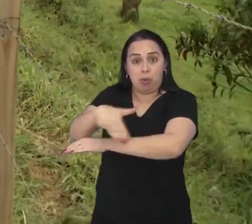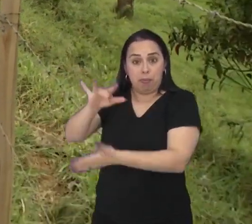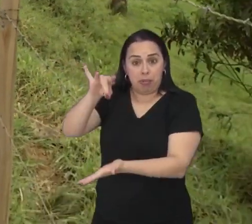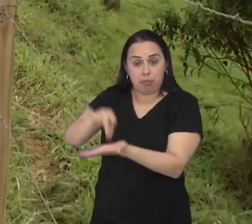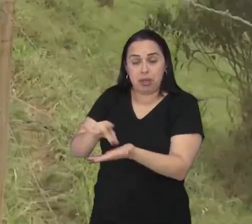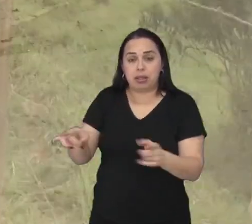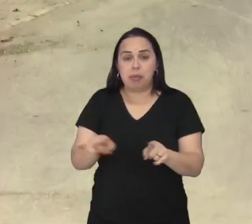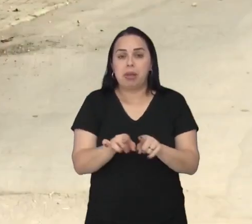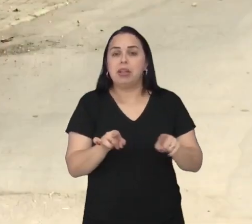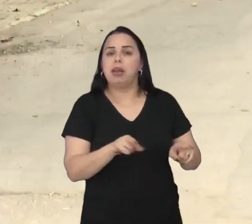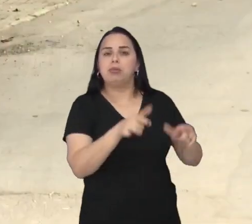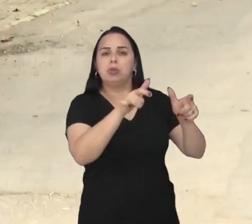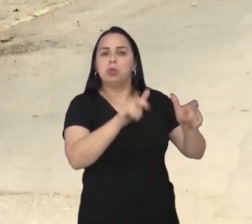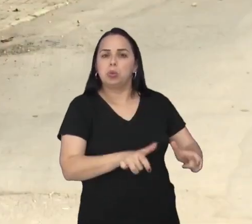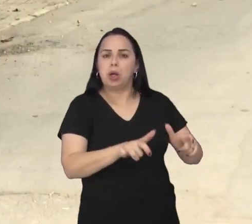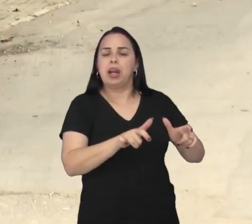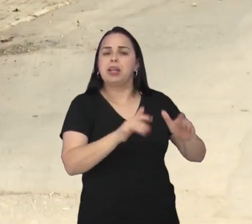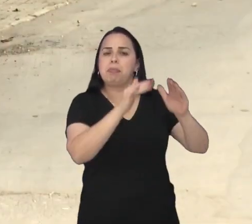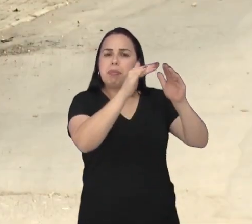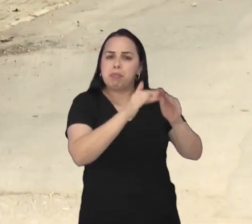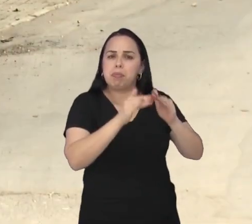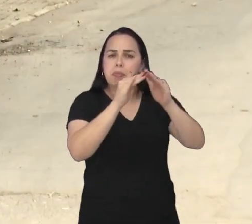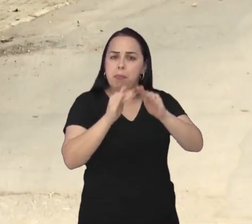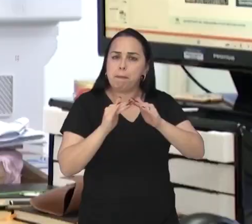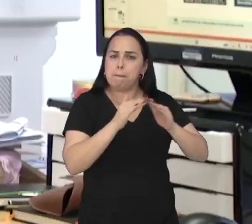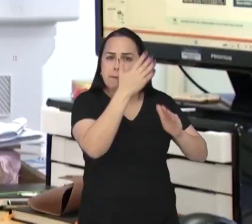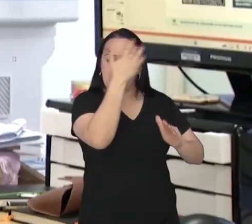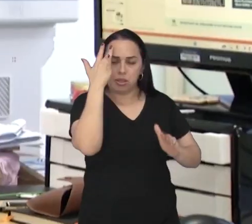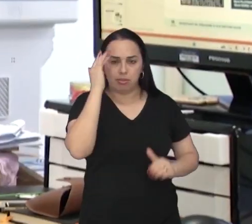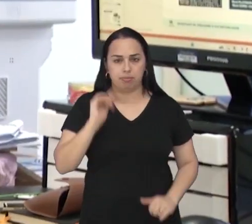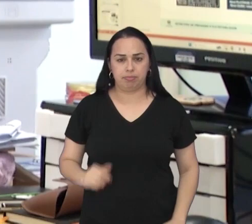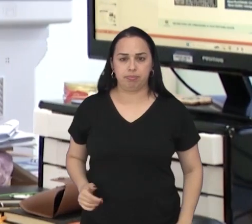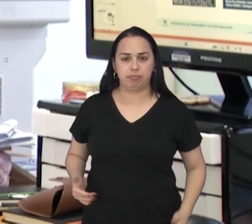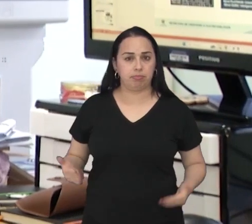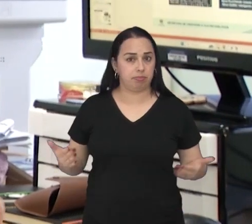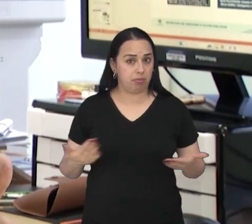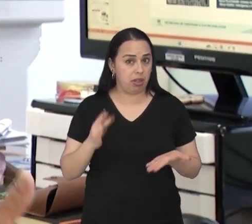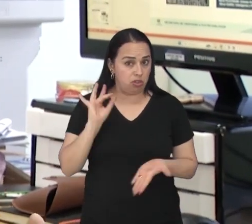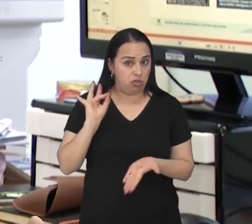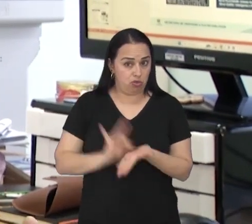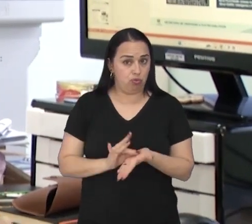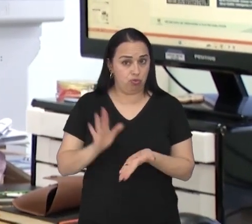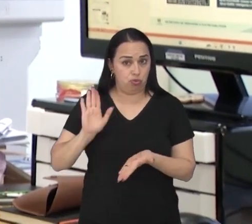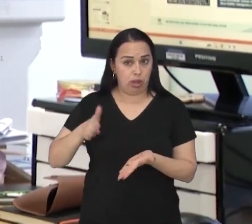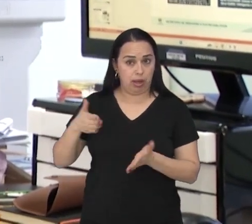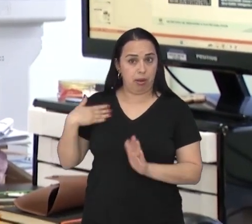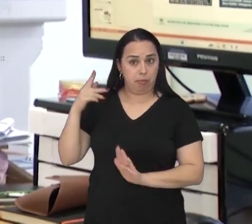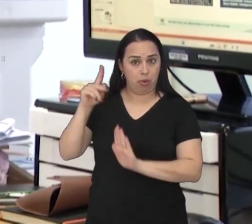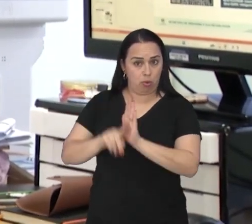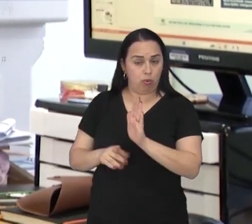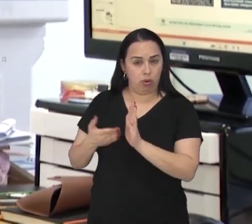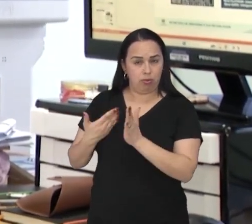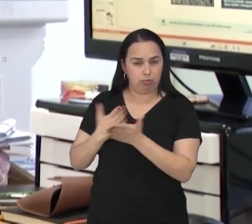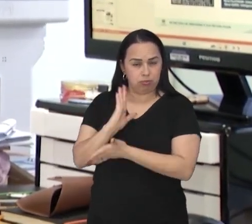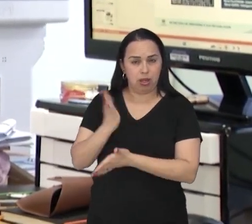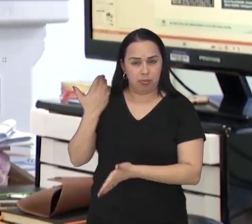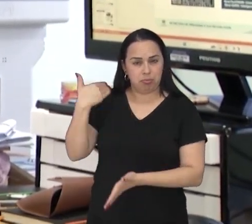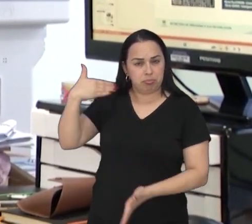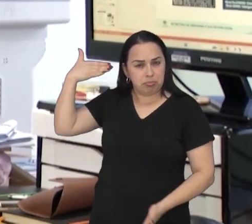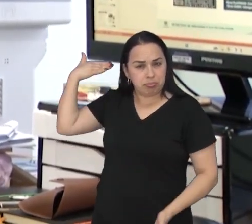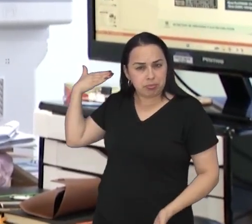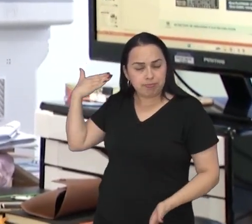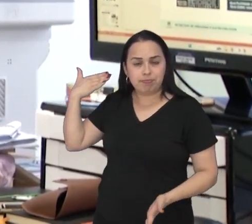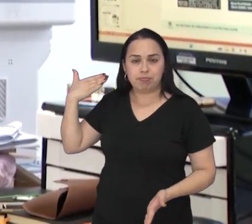abrigam propriedades produtivas ou residenciais. Essa oficialização, que foi aprovada agora recentemente na Câmara